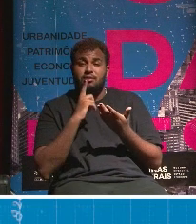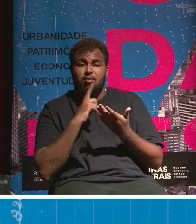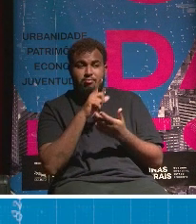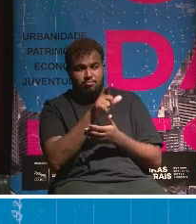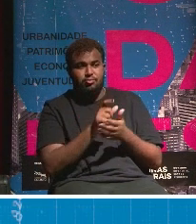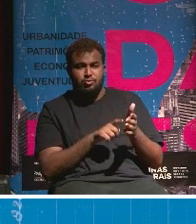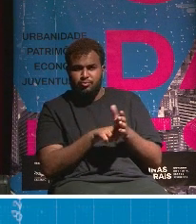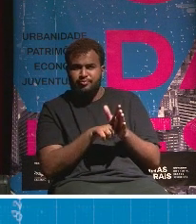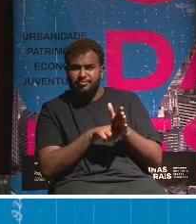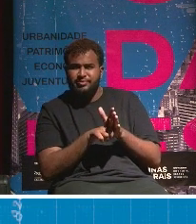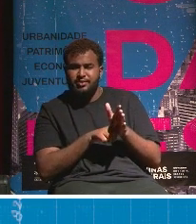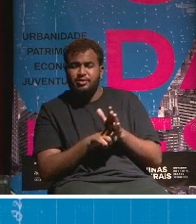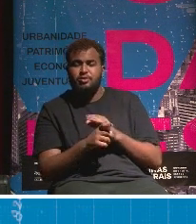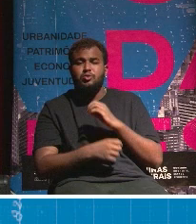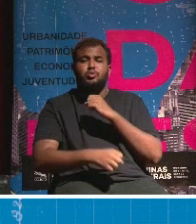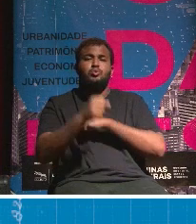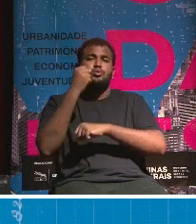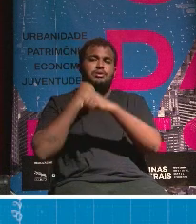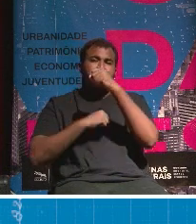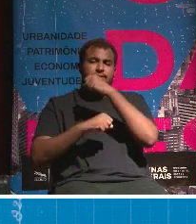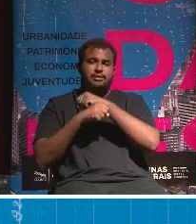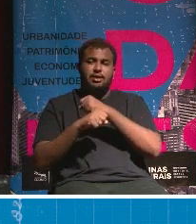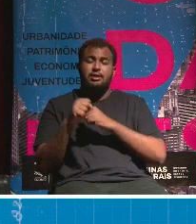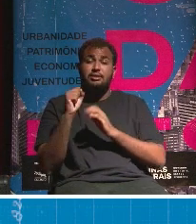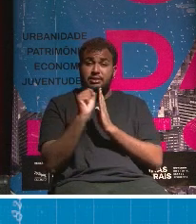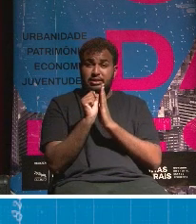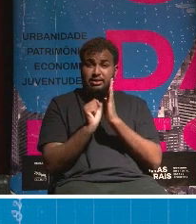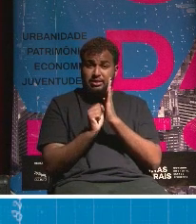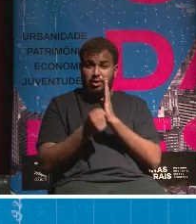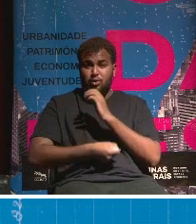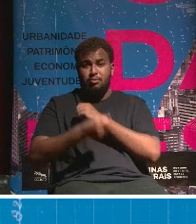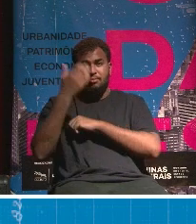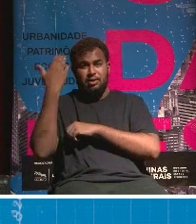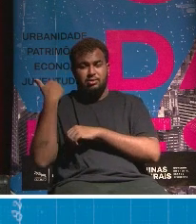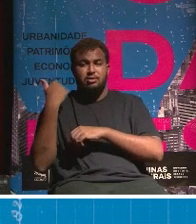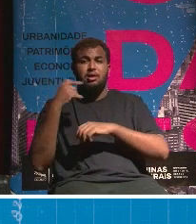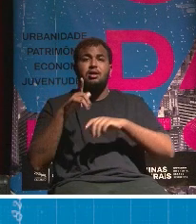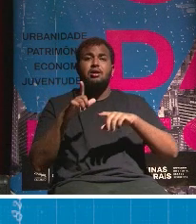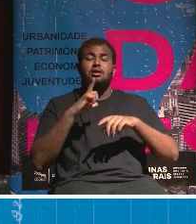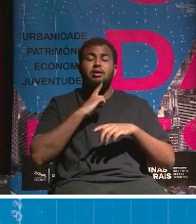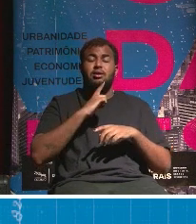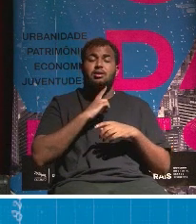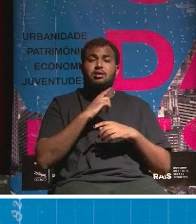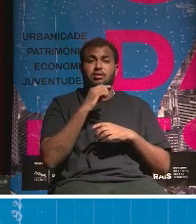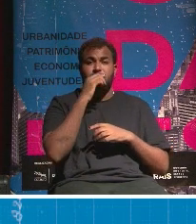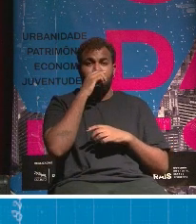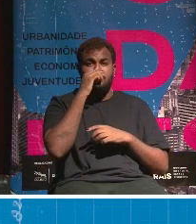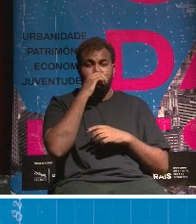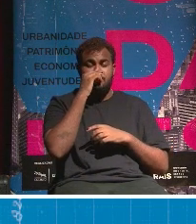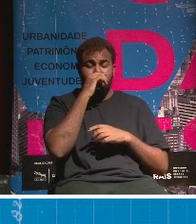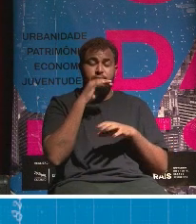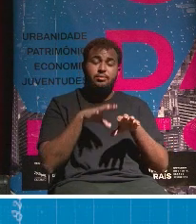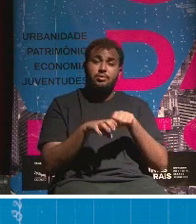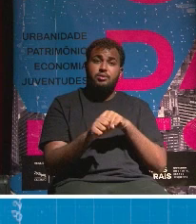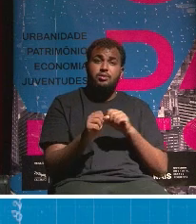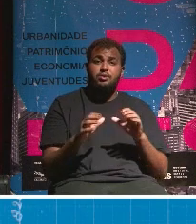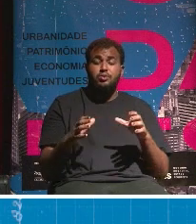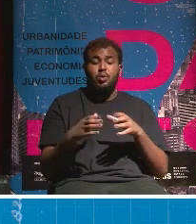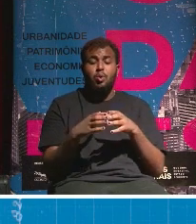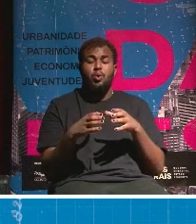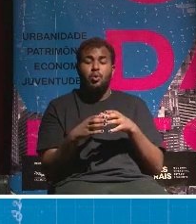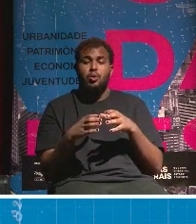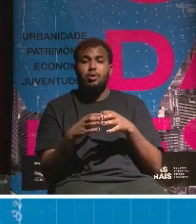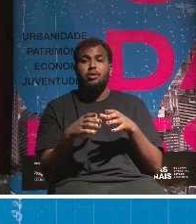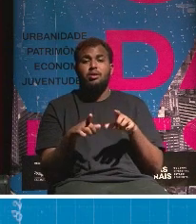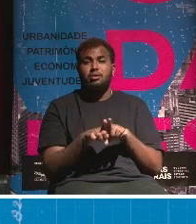pesquisador do século passado, na teoria de campos, na teoria de formação de grupos e dinâmicas de grupo, não só para